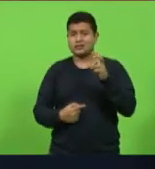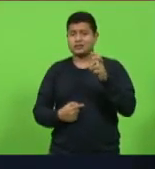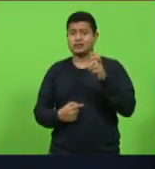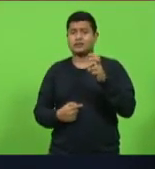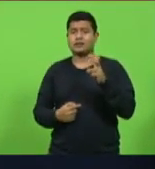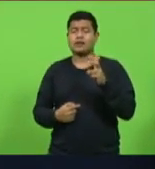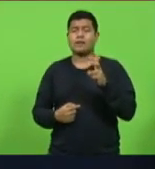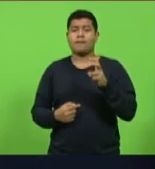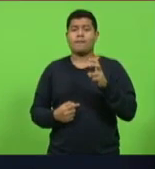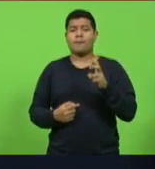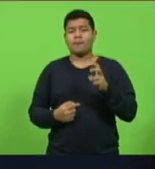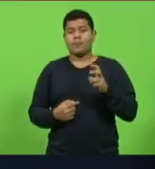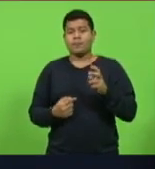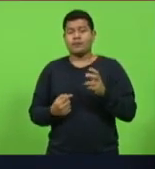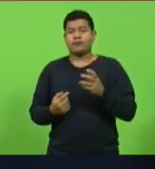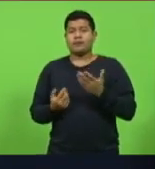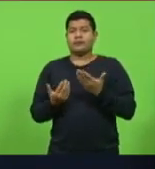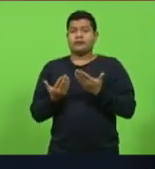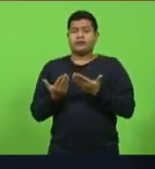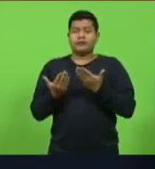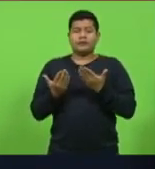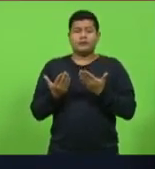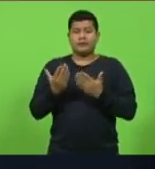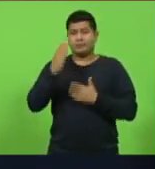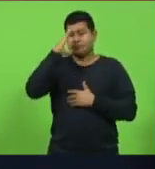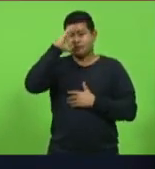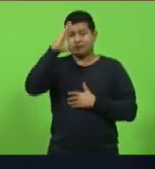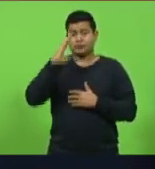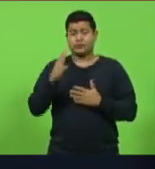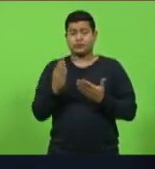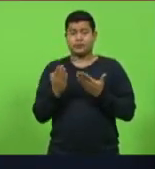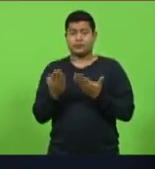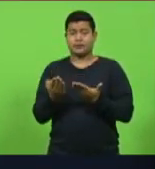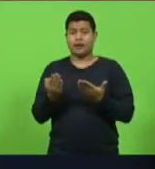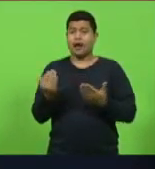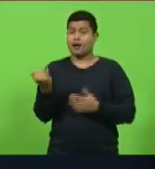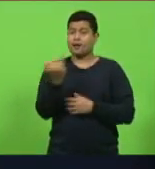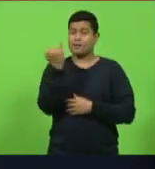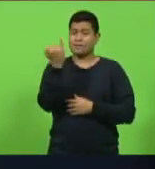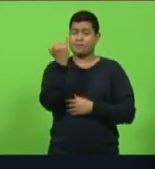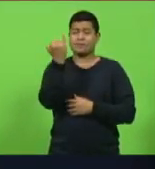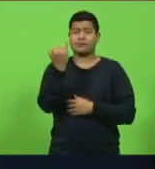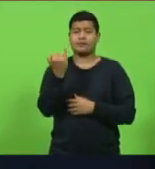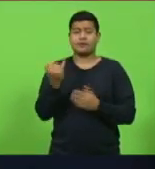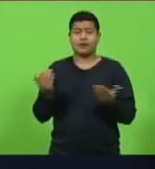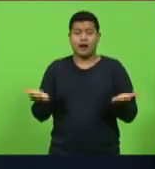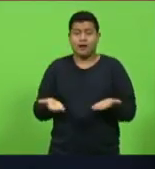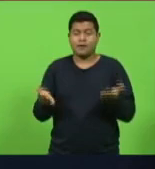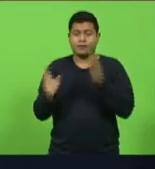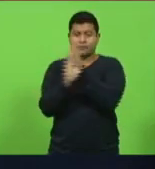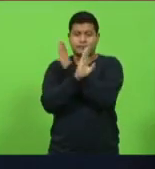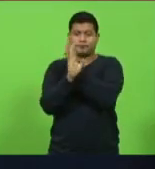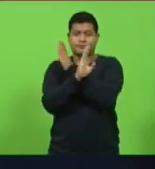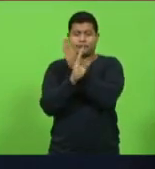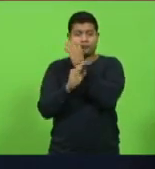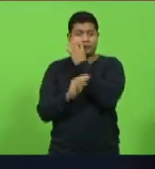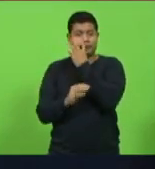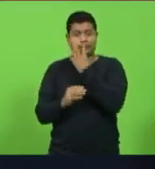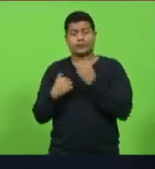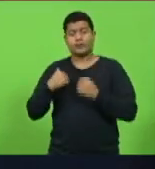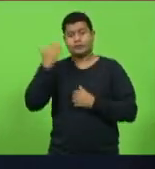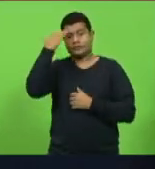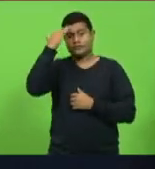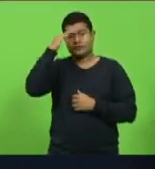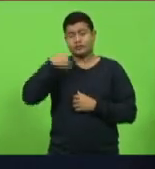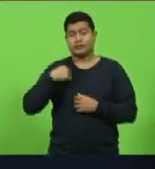respeitáveis órgãos ainda mais diante da importância dessa investigação Compreendo que se